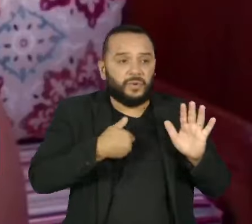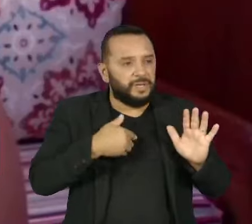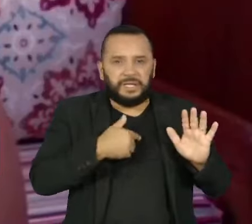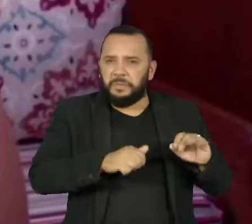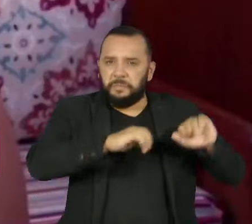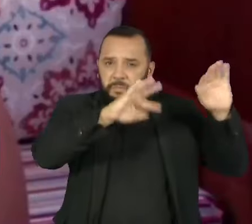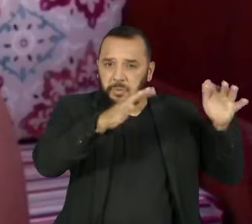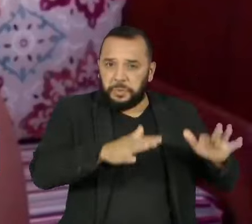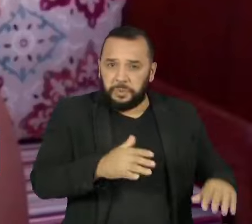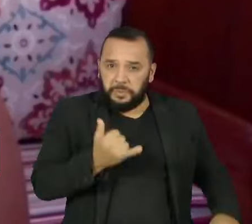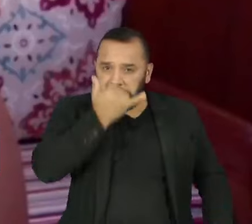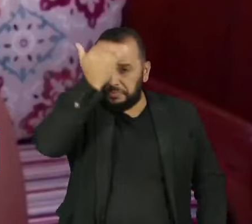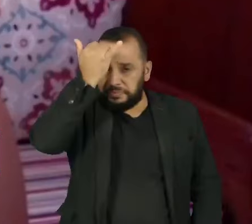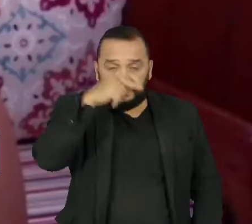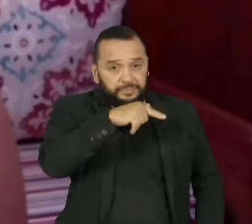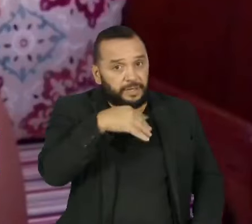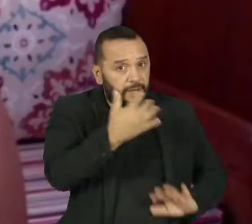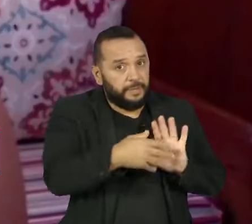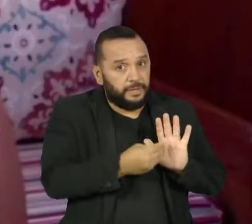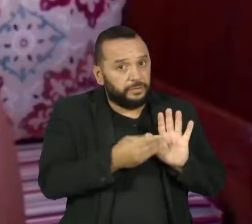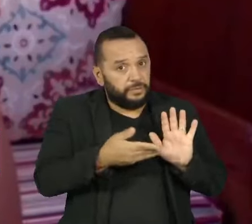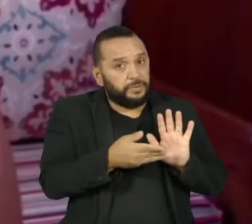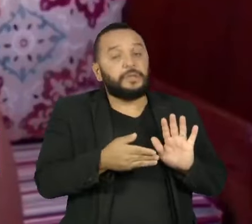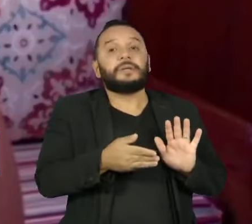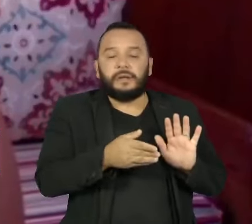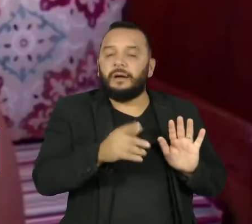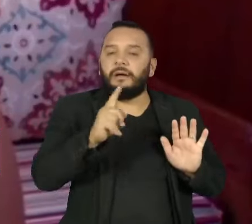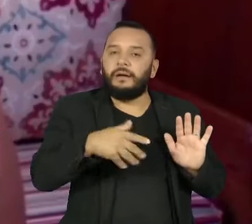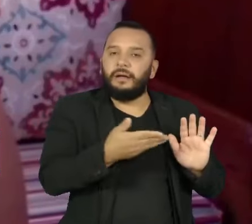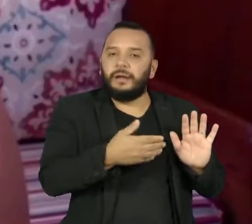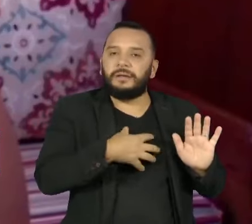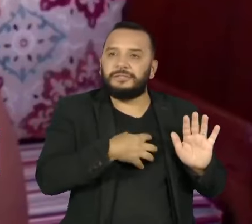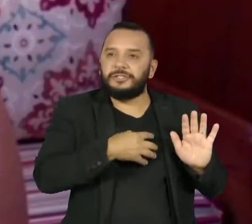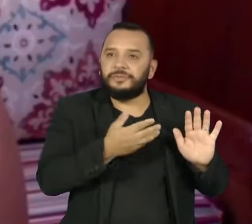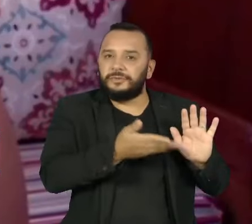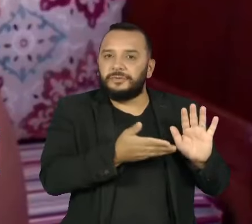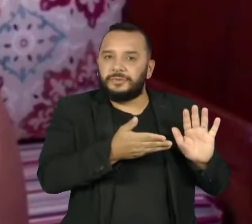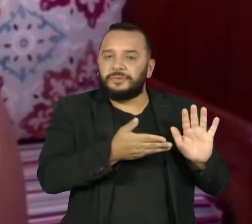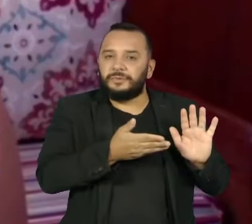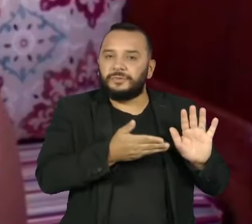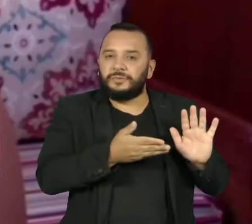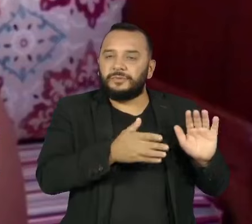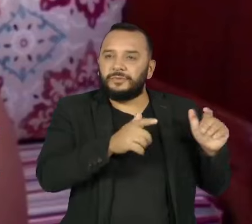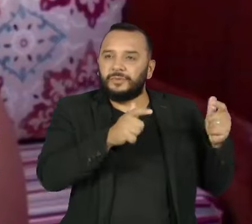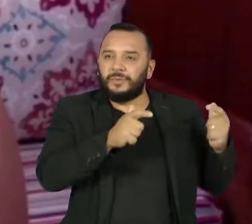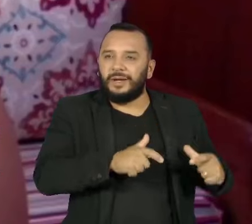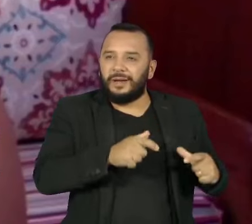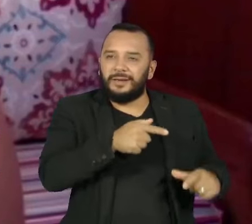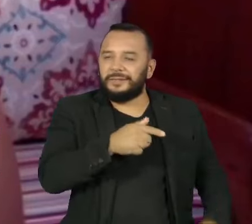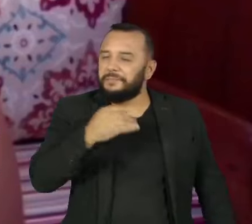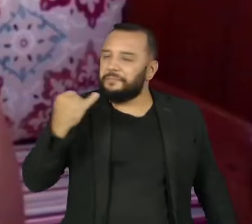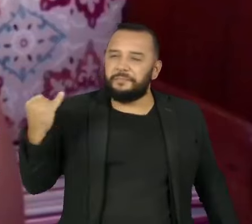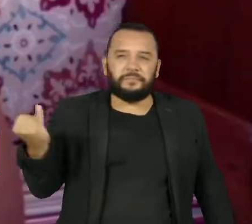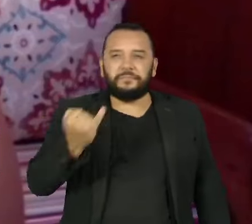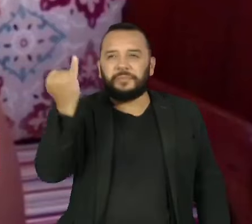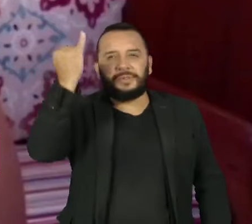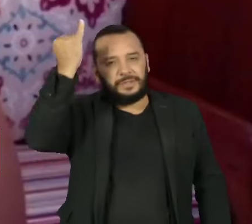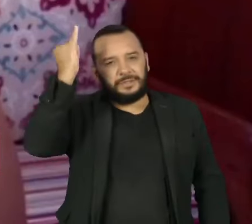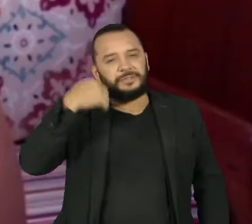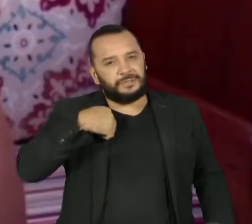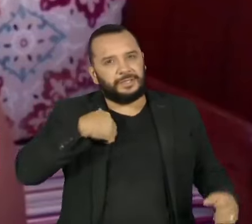pensando que a amazônia pode ser e é na verdade um ponto eh muito importante na